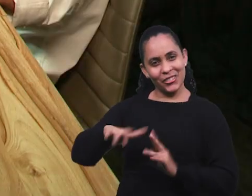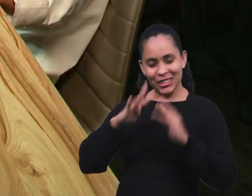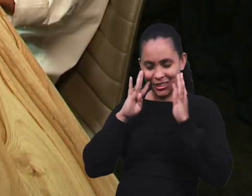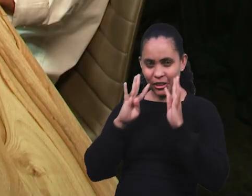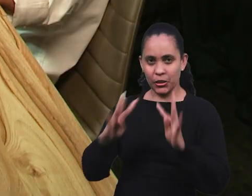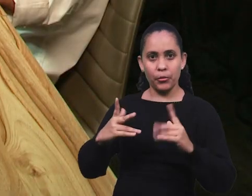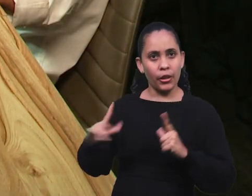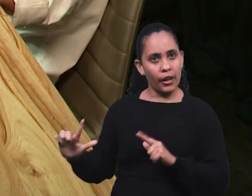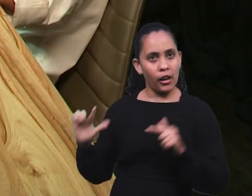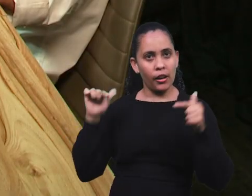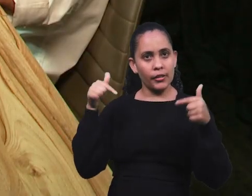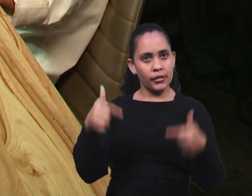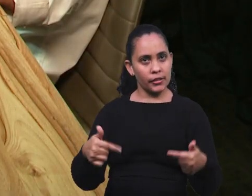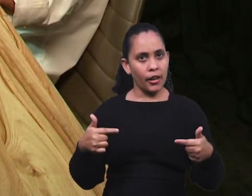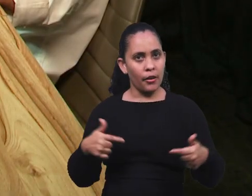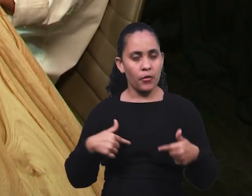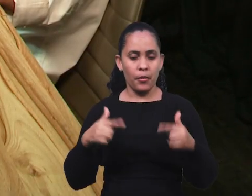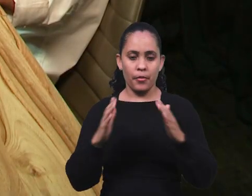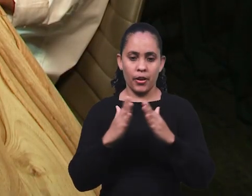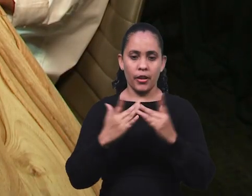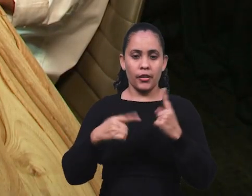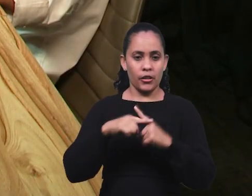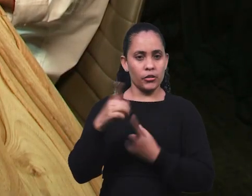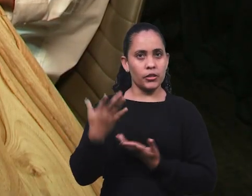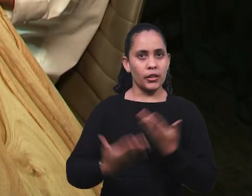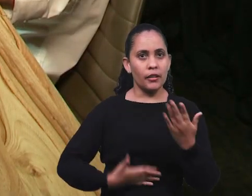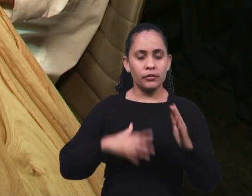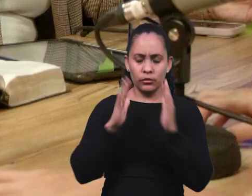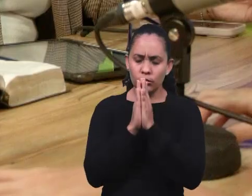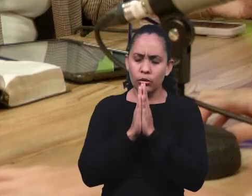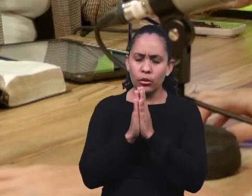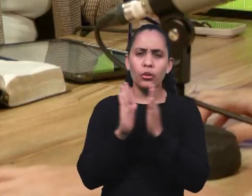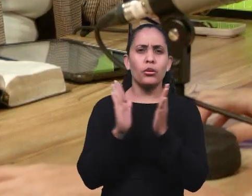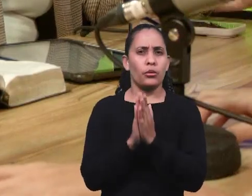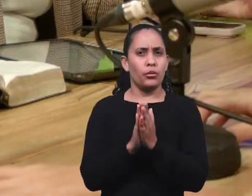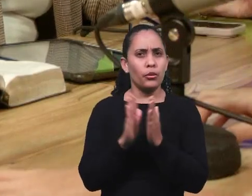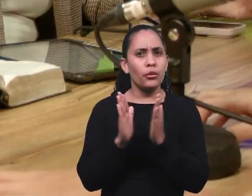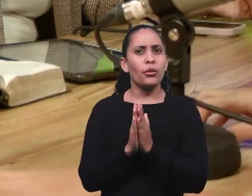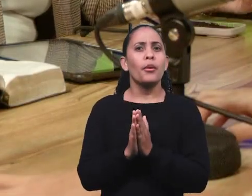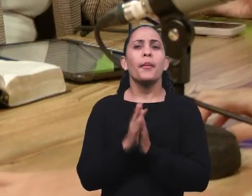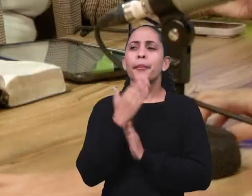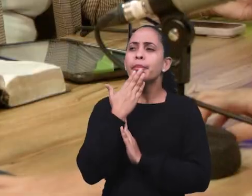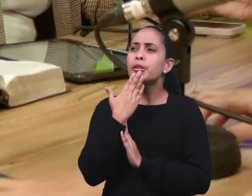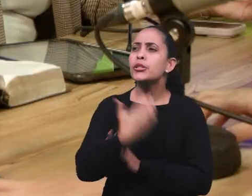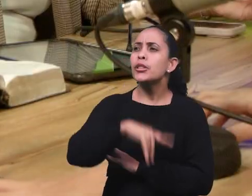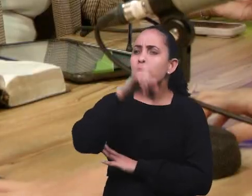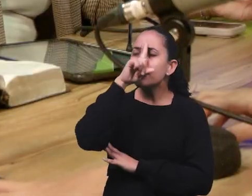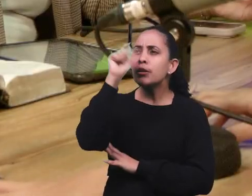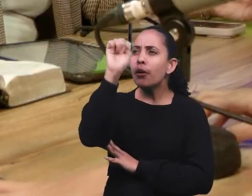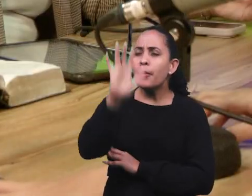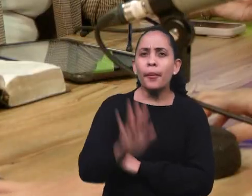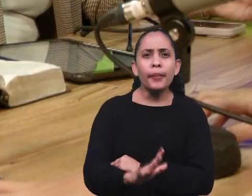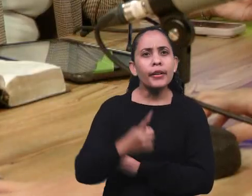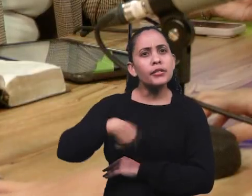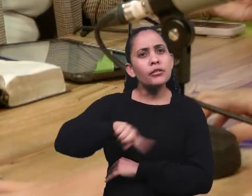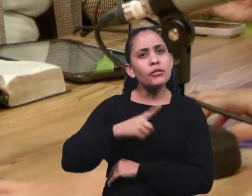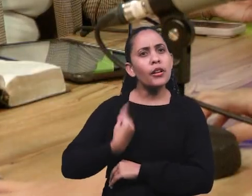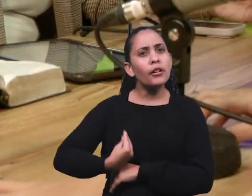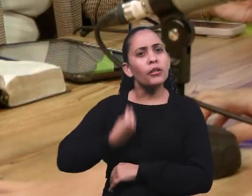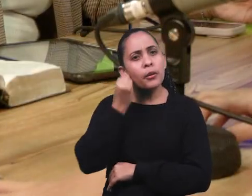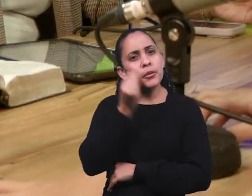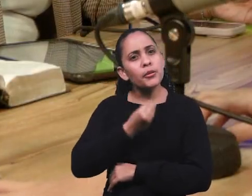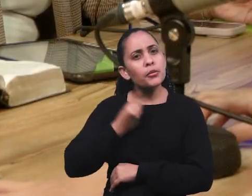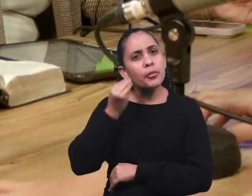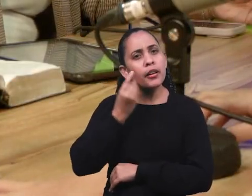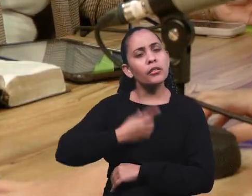levar a operação. Que foi uma igreja, né, Mário? Uma igreja que orou, Isso, o corpo, que buscou viver no Tremendo corpo. isso, a experiência